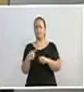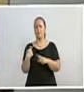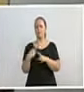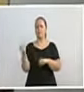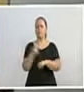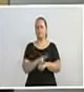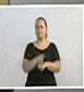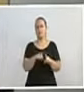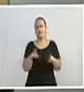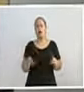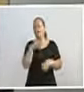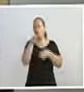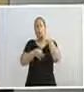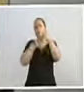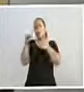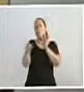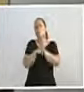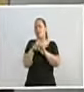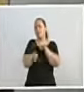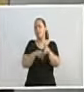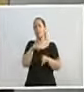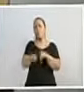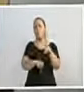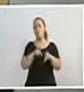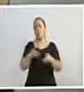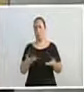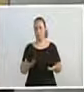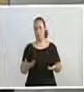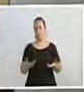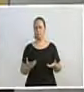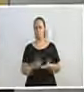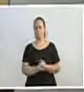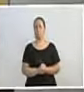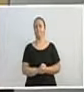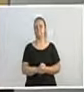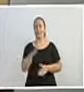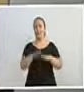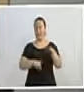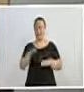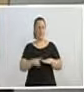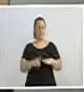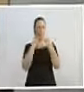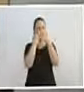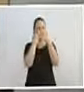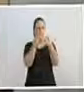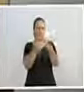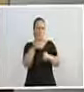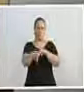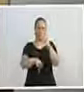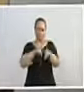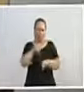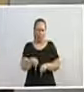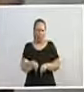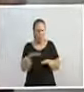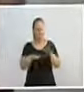pública. E aí, quando se vai atrás da opinião pública, muitas vezes é muito perigoso. Eu gosto sempre aqui de